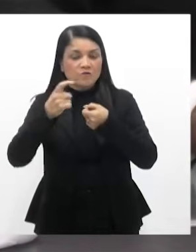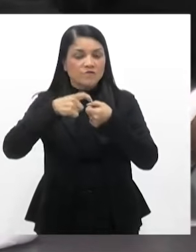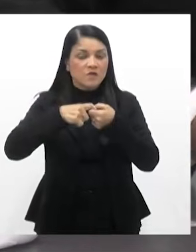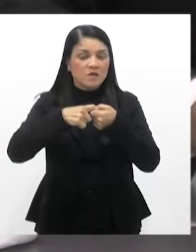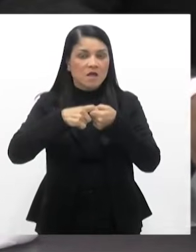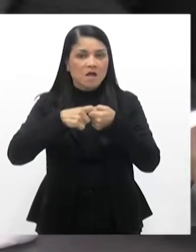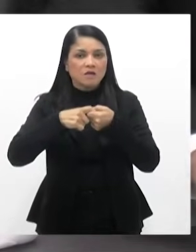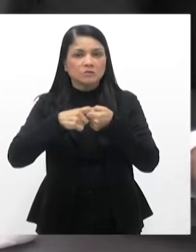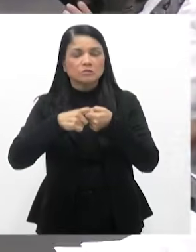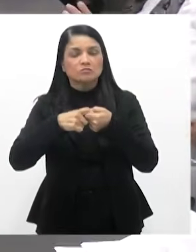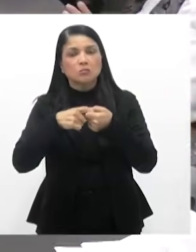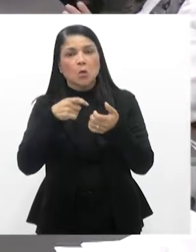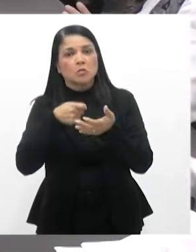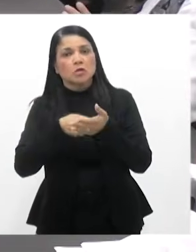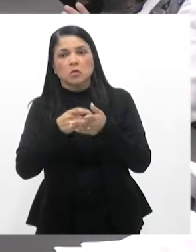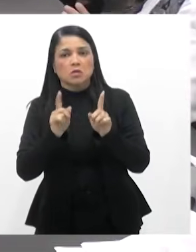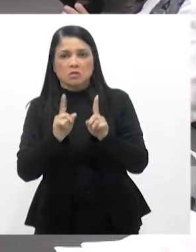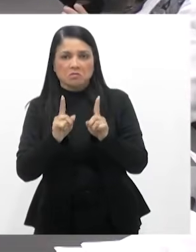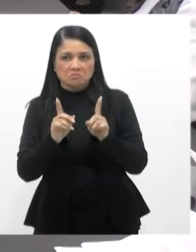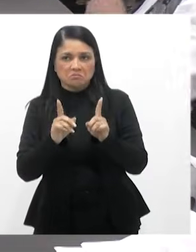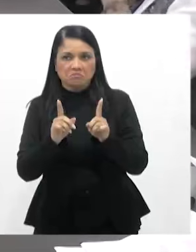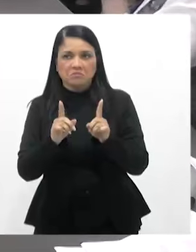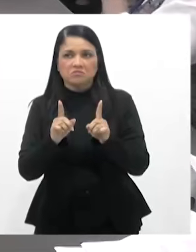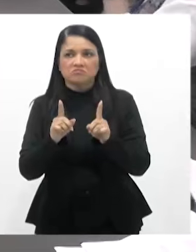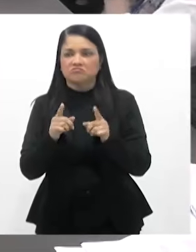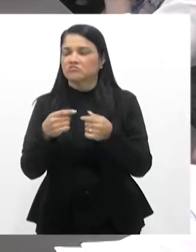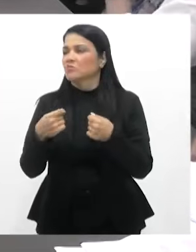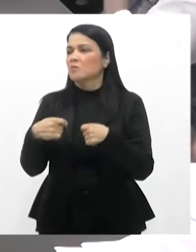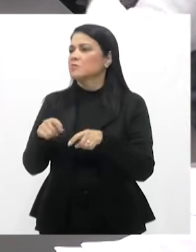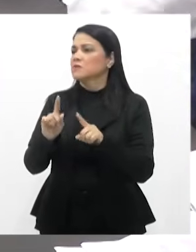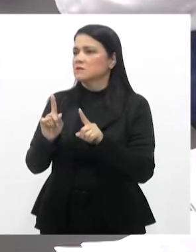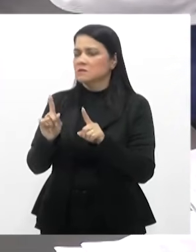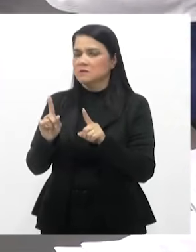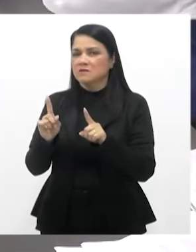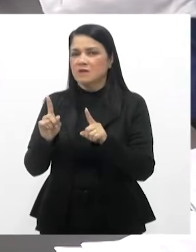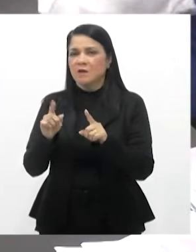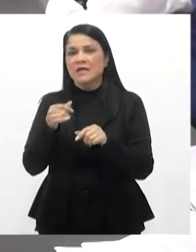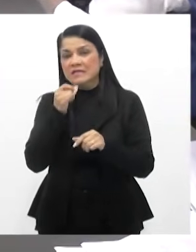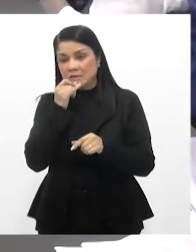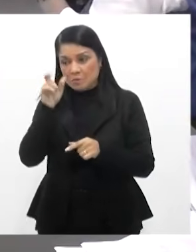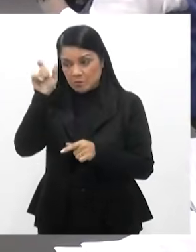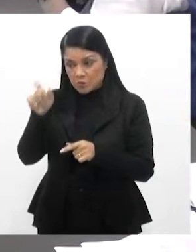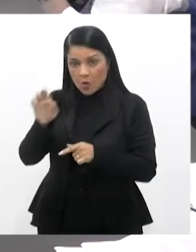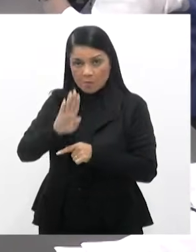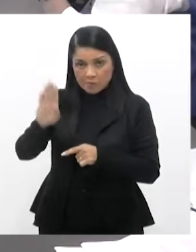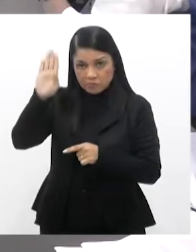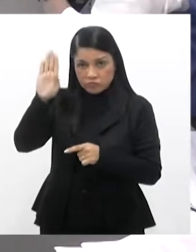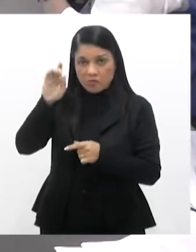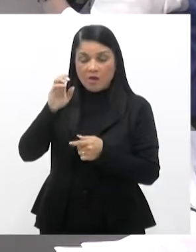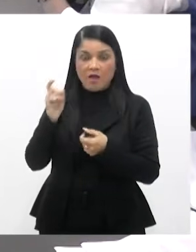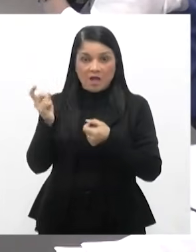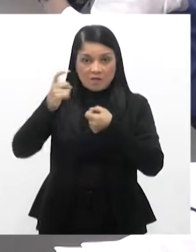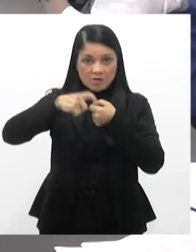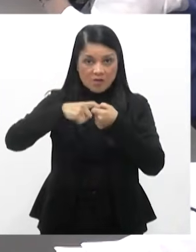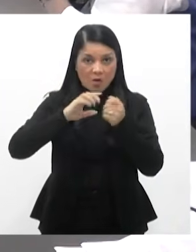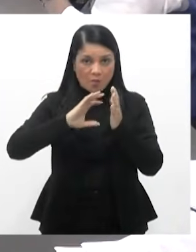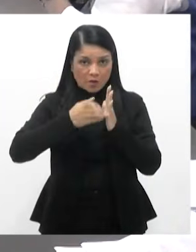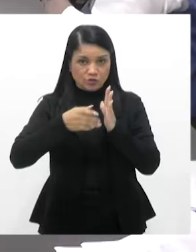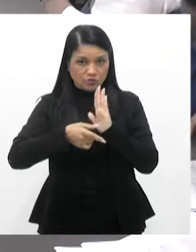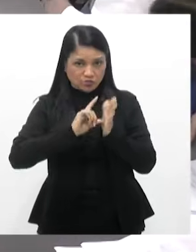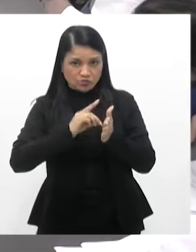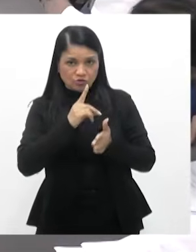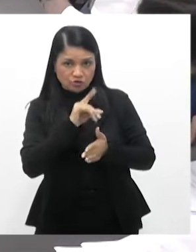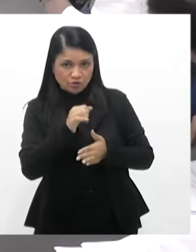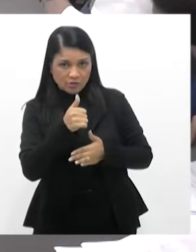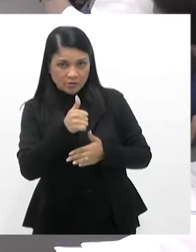ou não obrigatoriamente? Não, nesse caso não, justamente. A pessoa poderia, em tese, se filiar a um partido um dia antes? A questão partidária, essa sim já